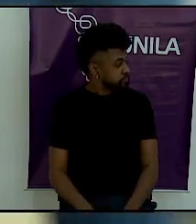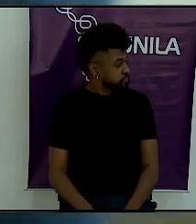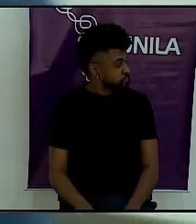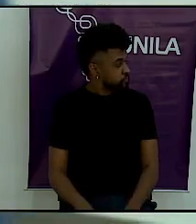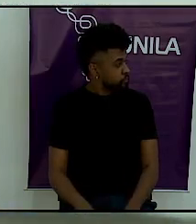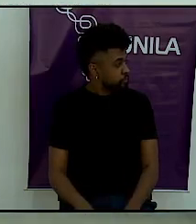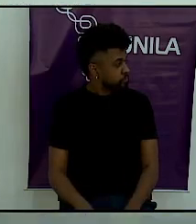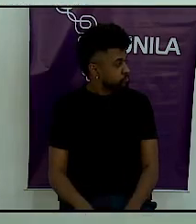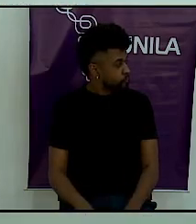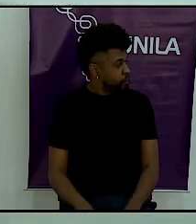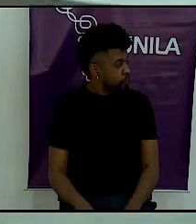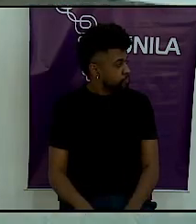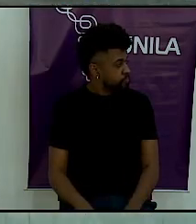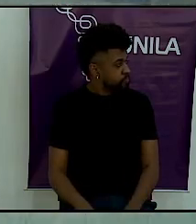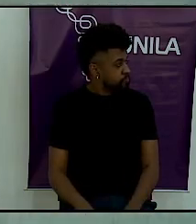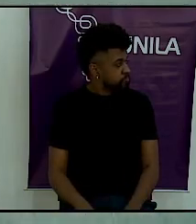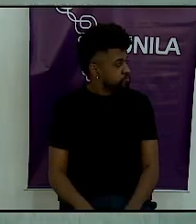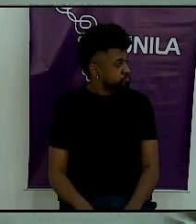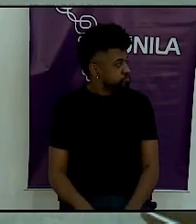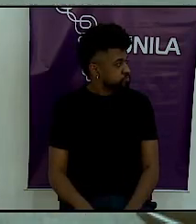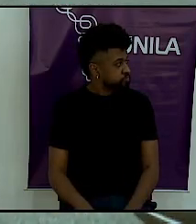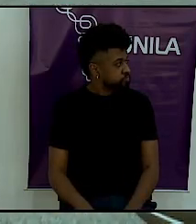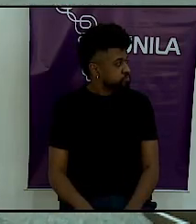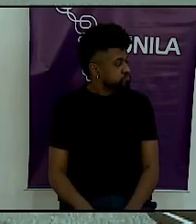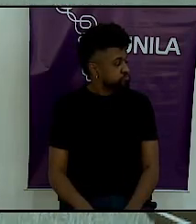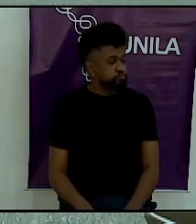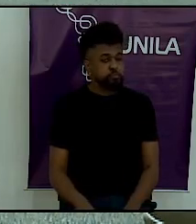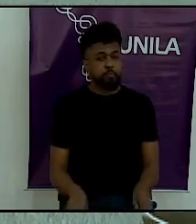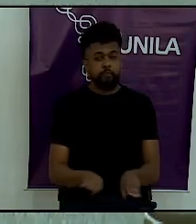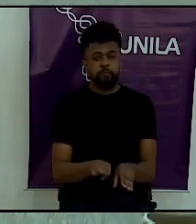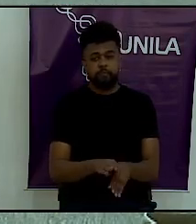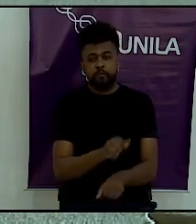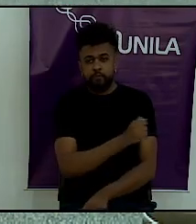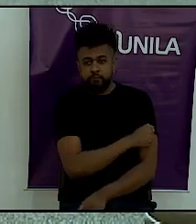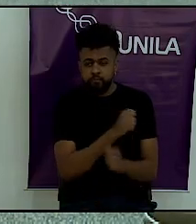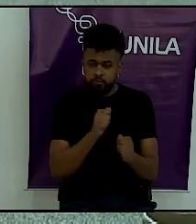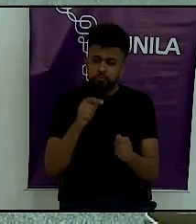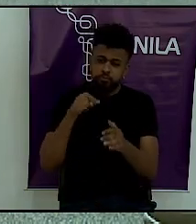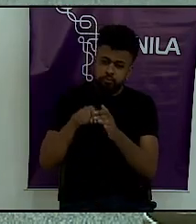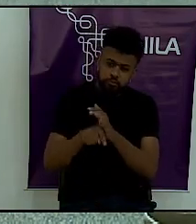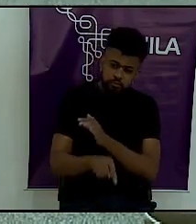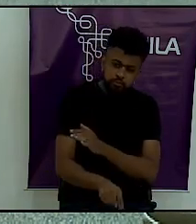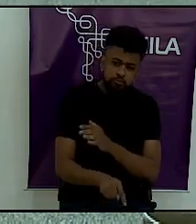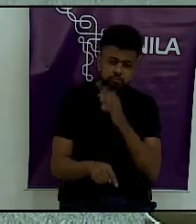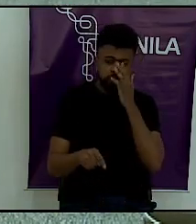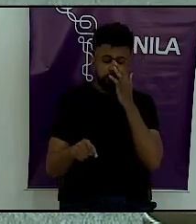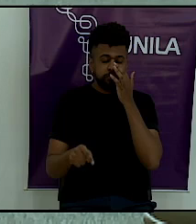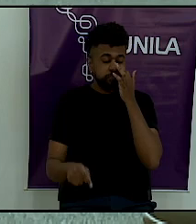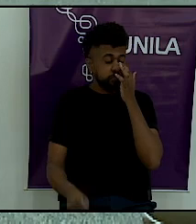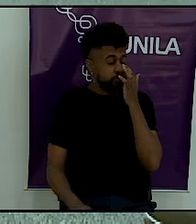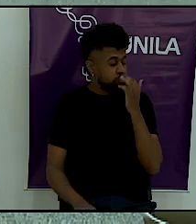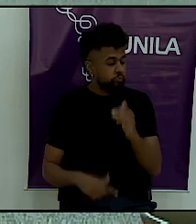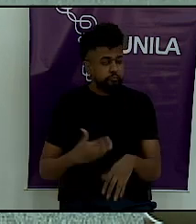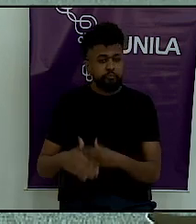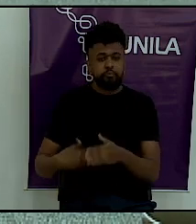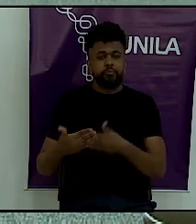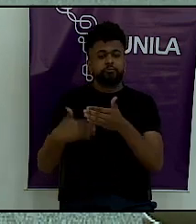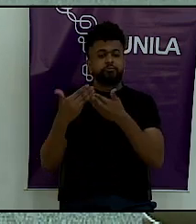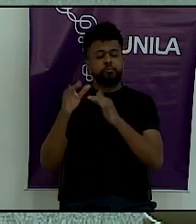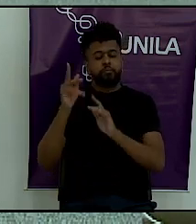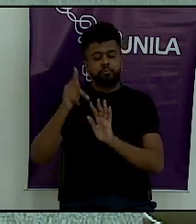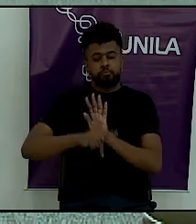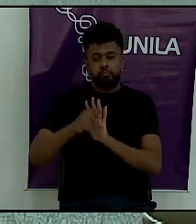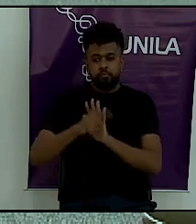gente ter os alunos de arquitetura poderem explorar as potencialidades do kit mola, desenvolvendo aí